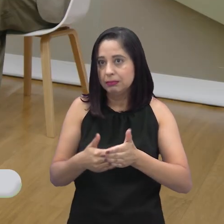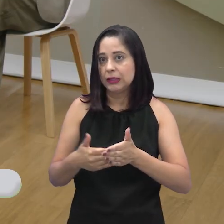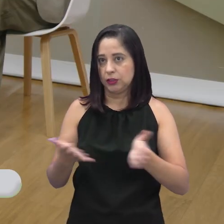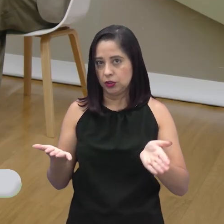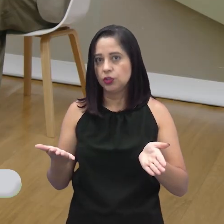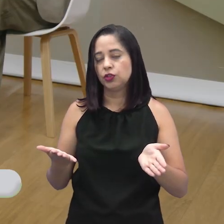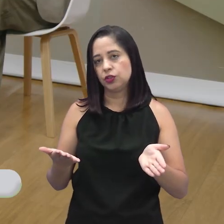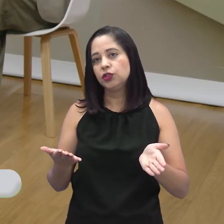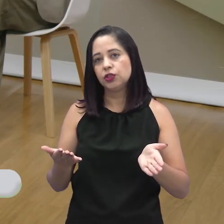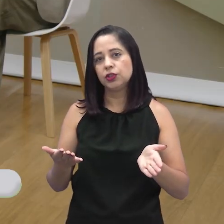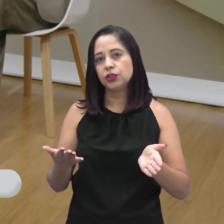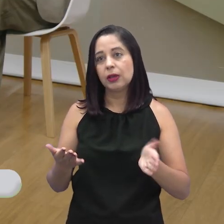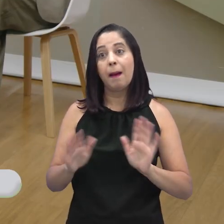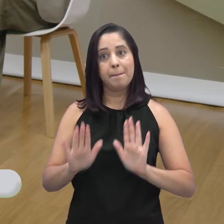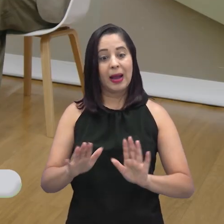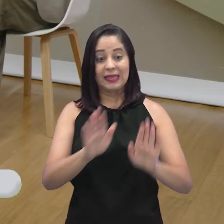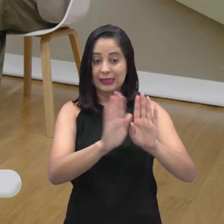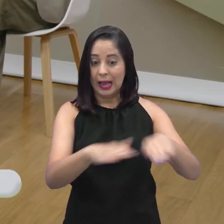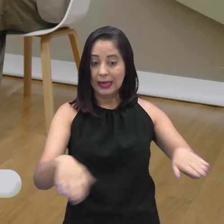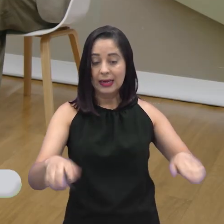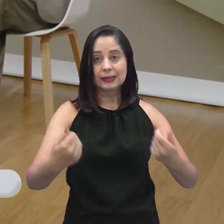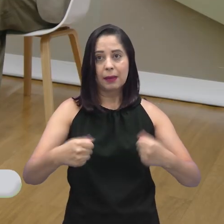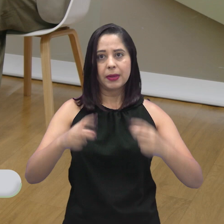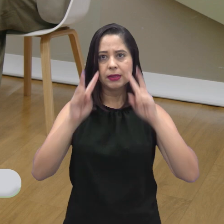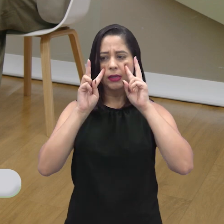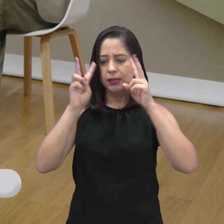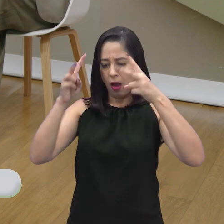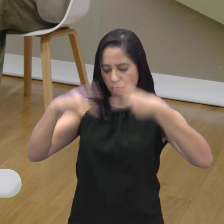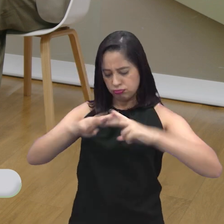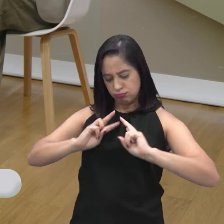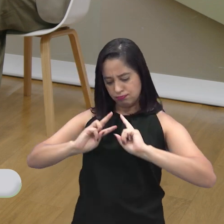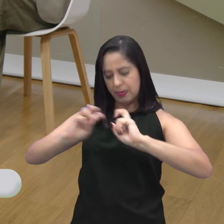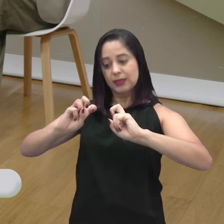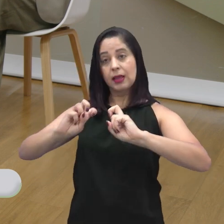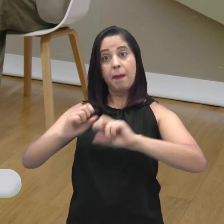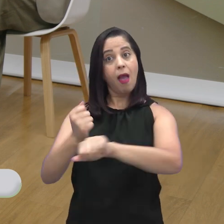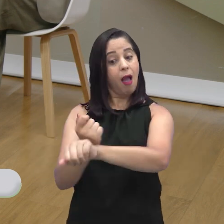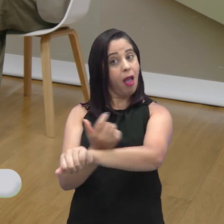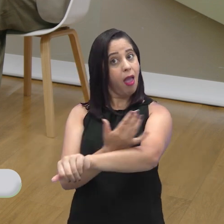limites, também ter a possibilidade de expressar aquilo que ela sente. E para